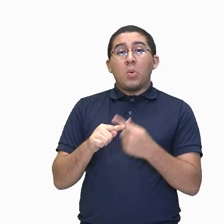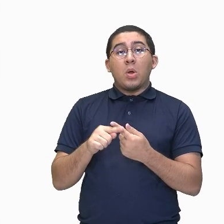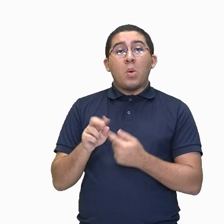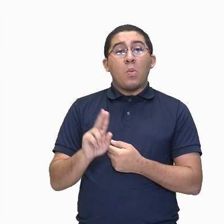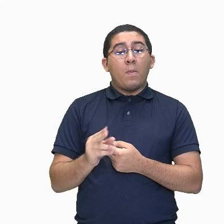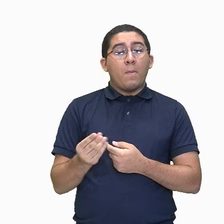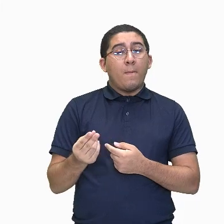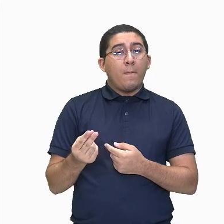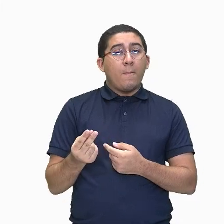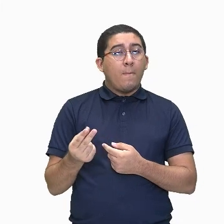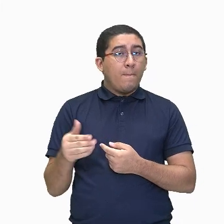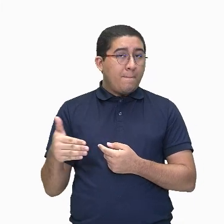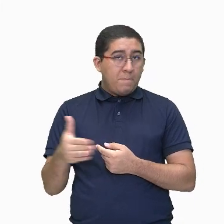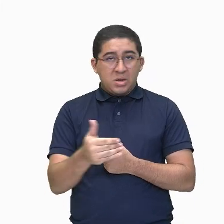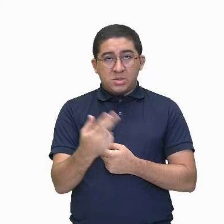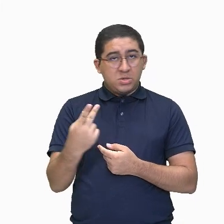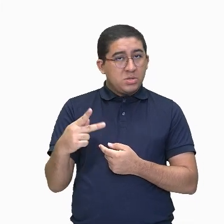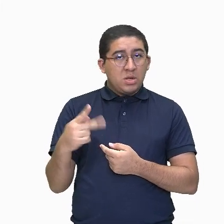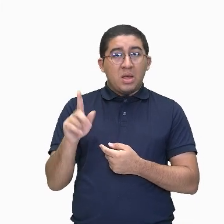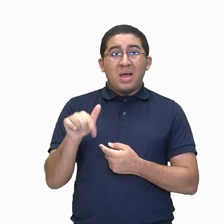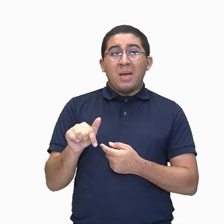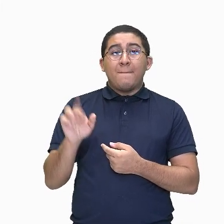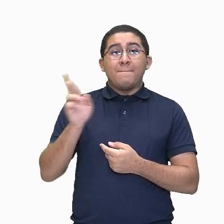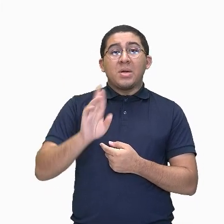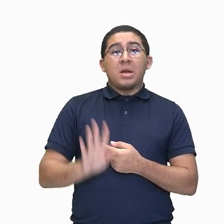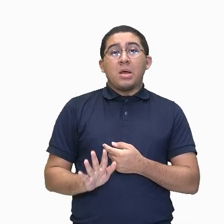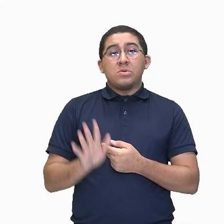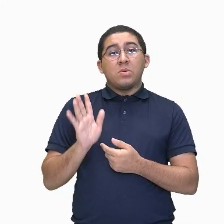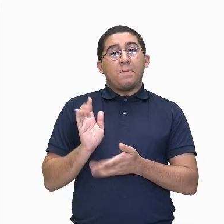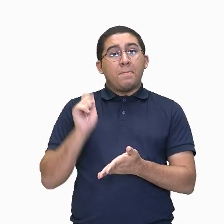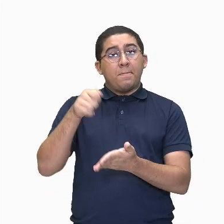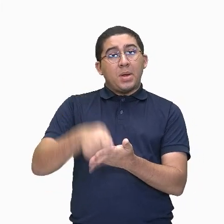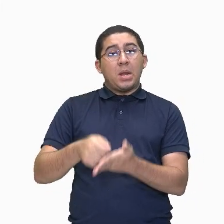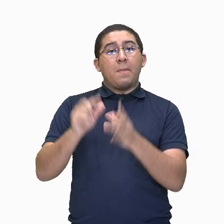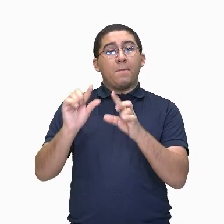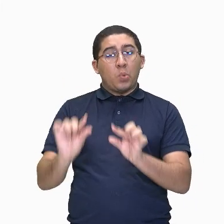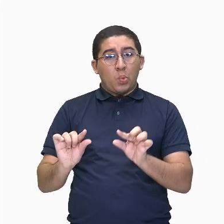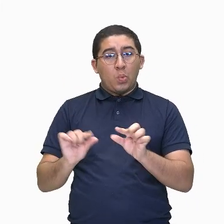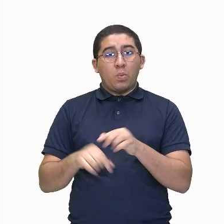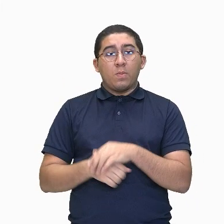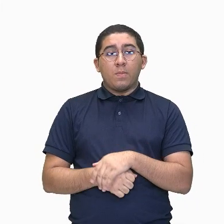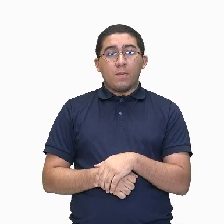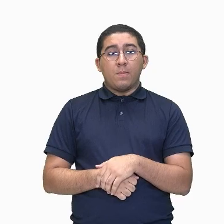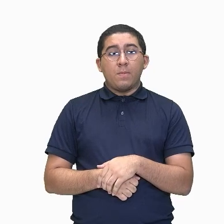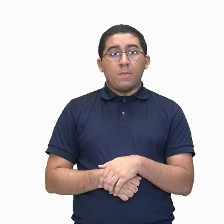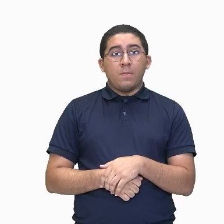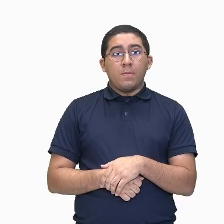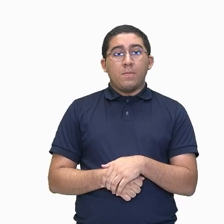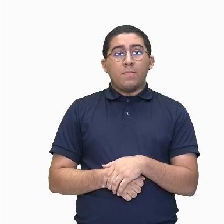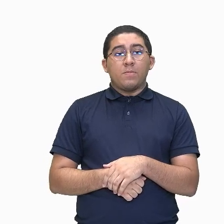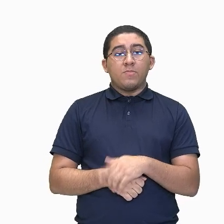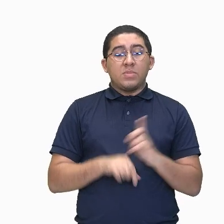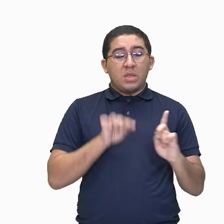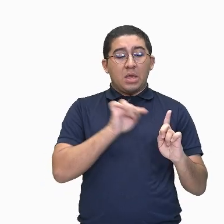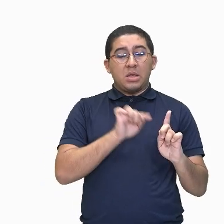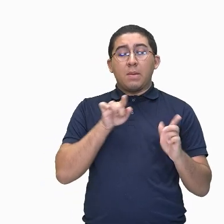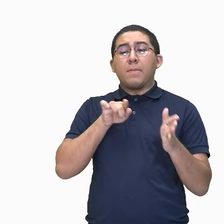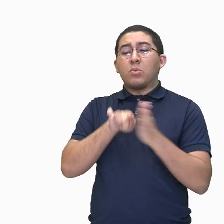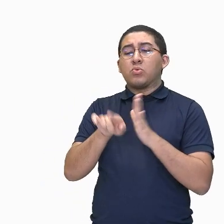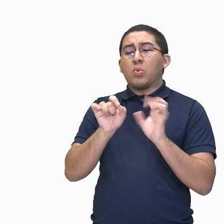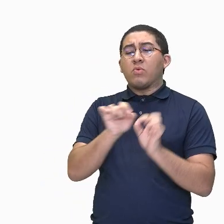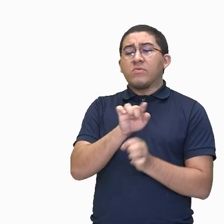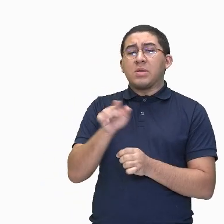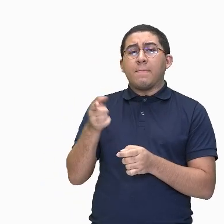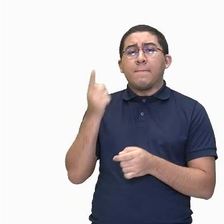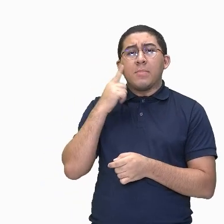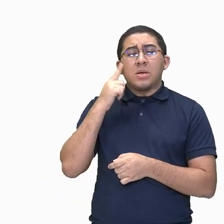ele vende, né, sempre querem pagar menos, né? O entrevistador, o que o senhor gostaria que mudasse para